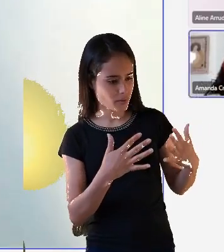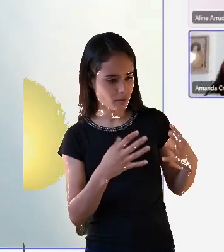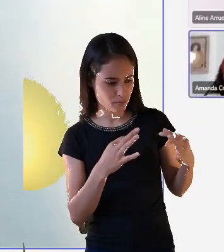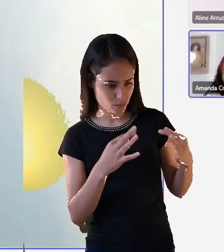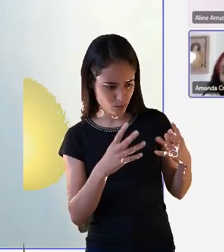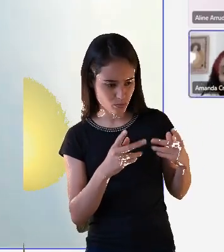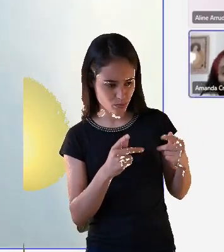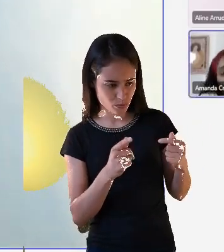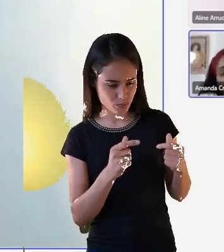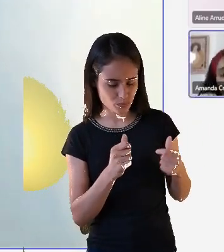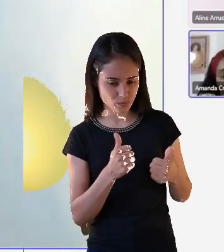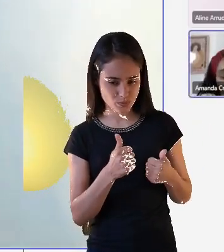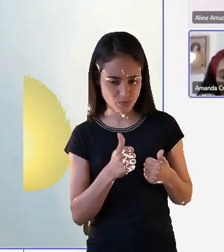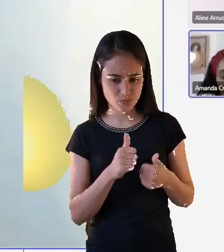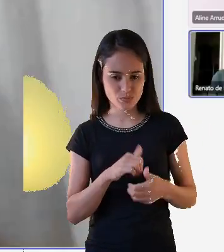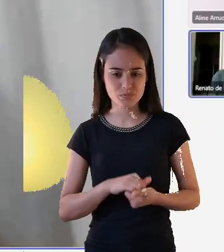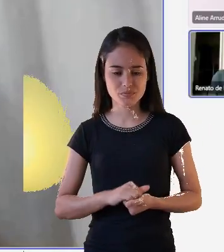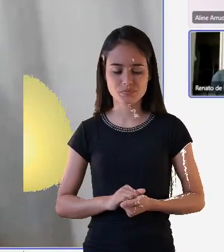Sim,